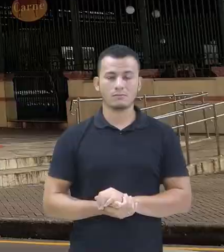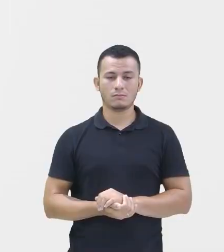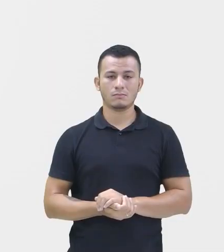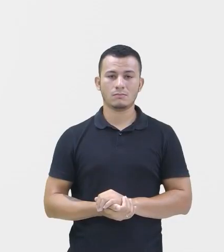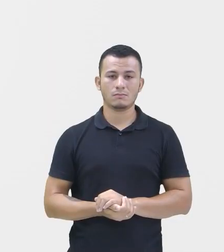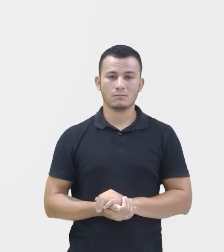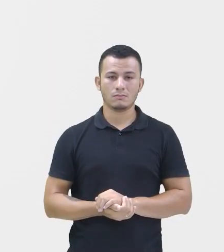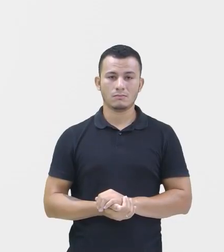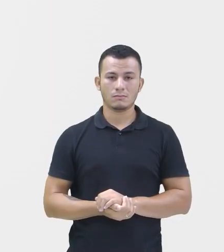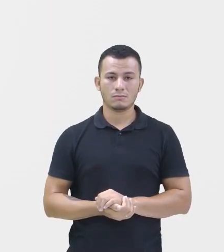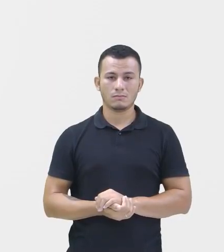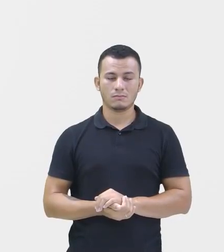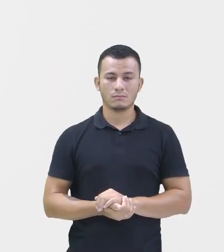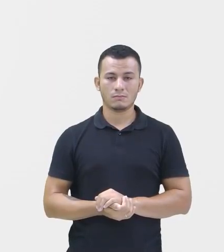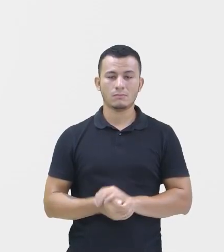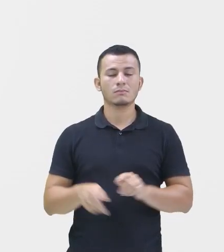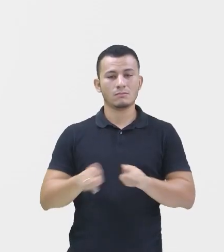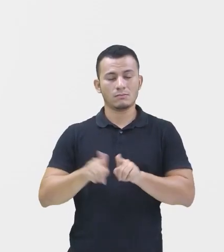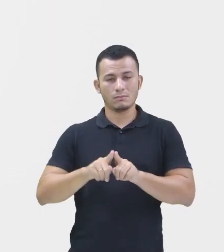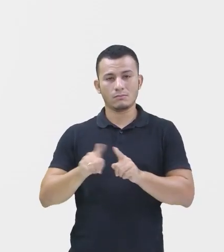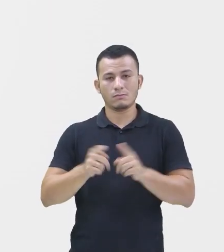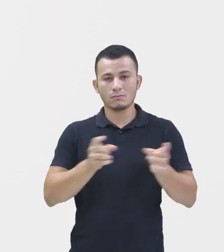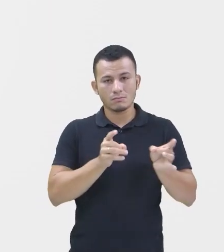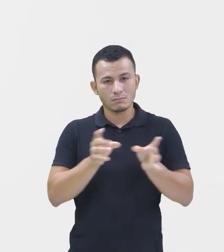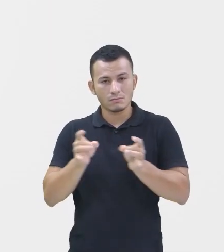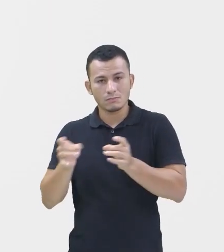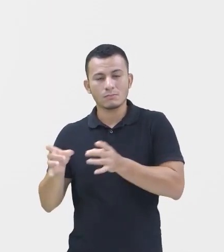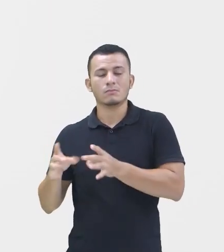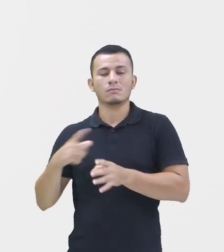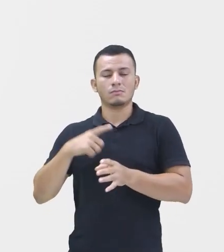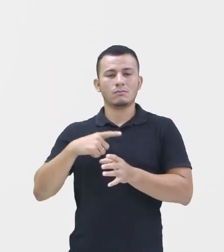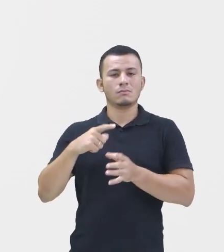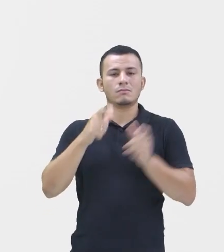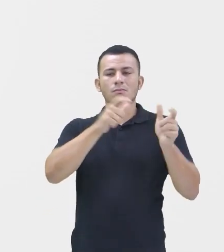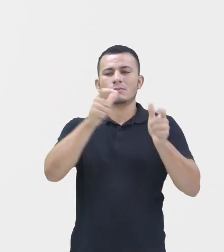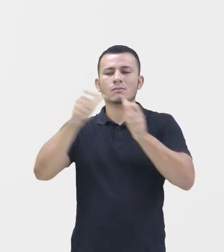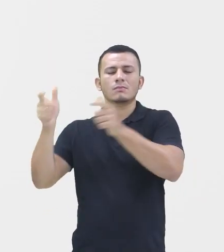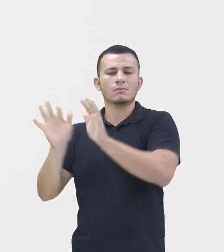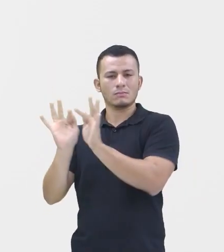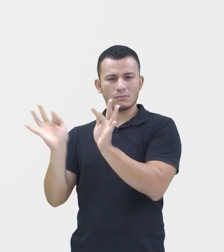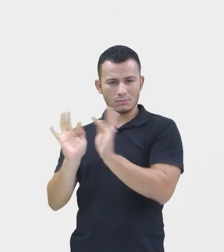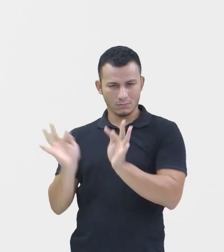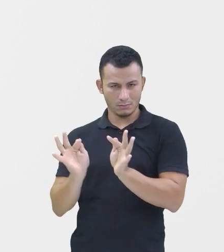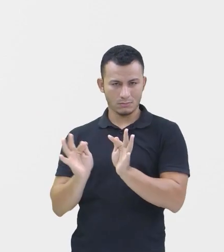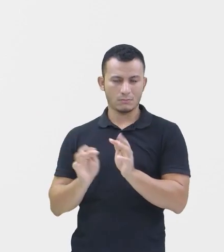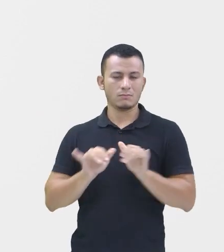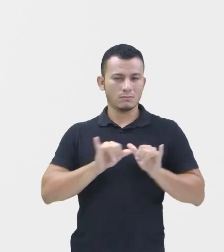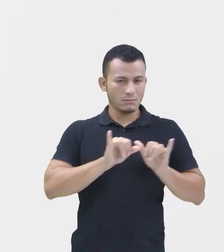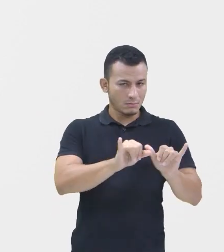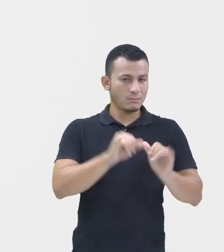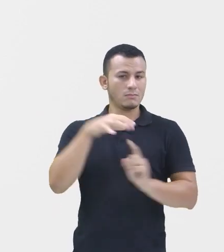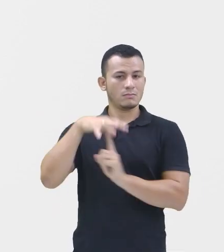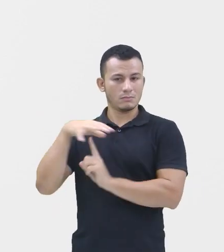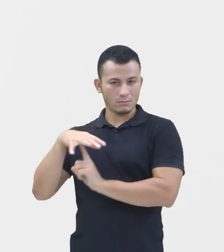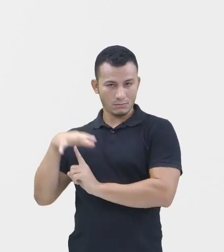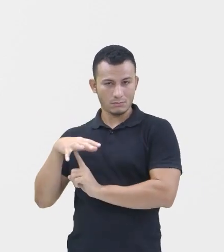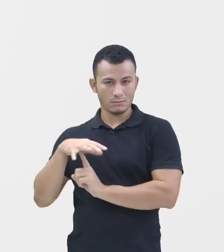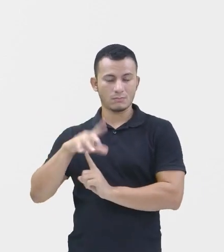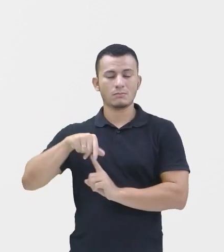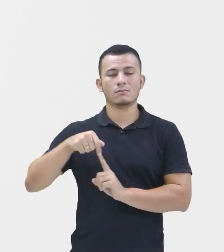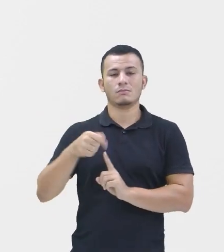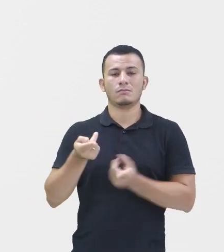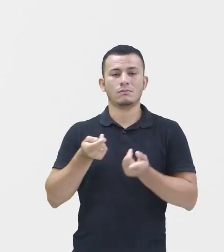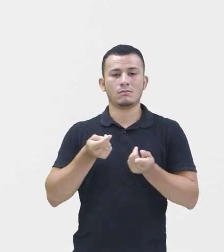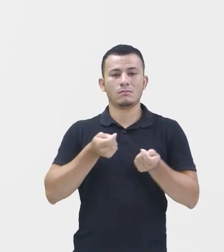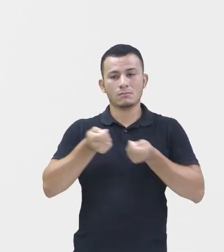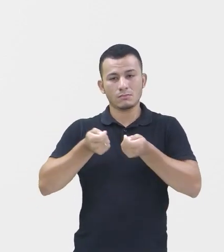O comércio também é realizado em espaços populares, como mercados e feiras, que são